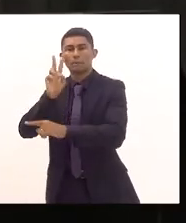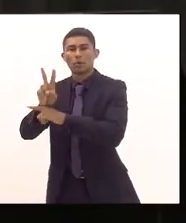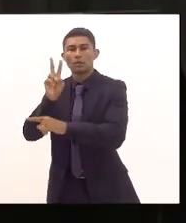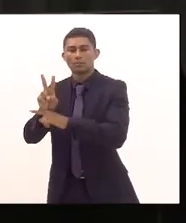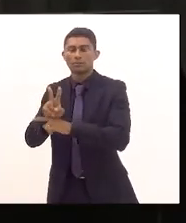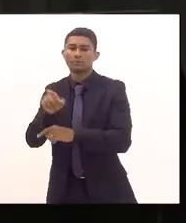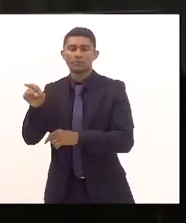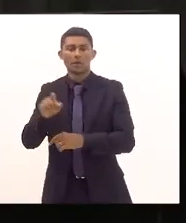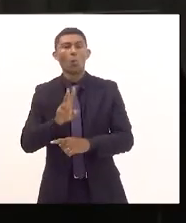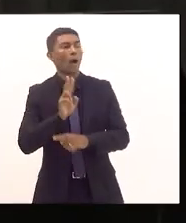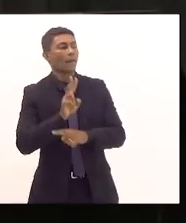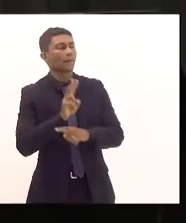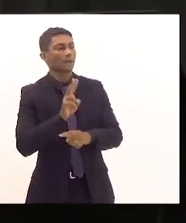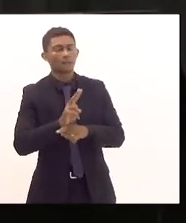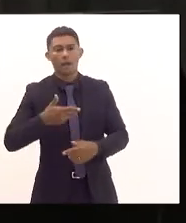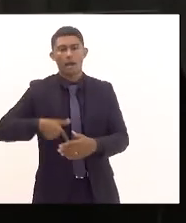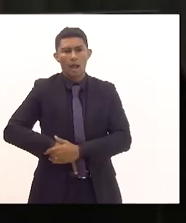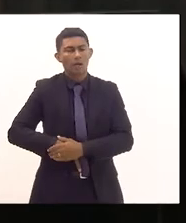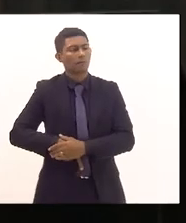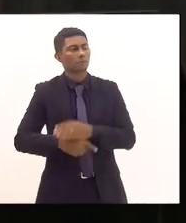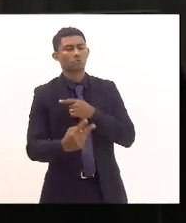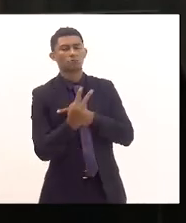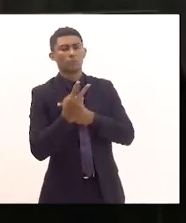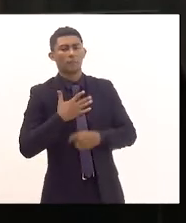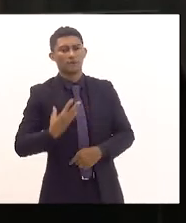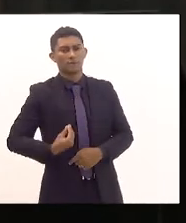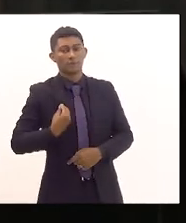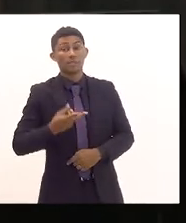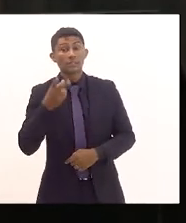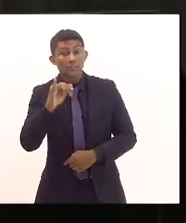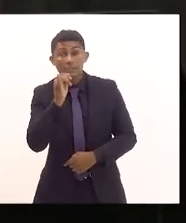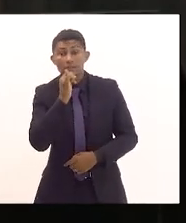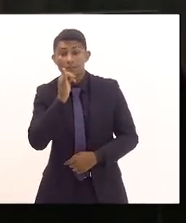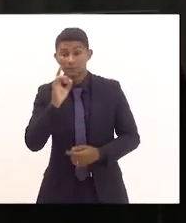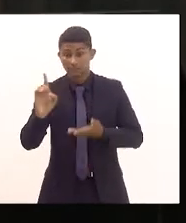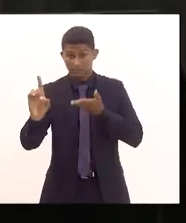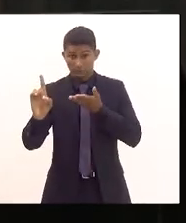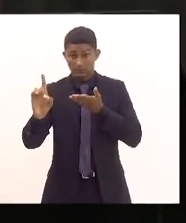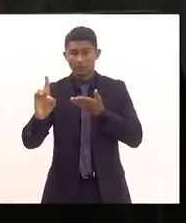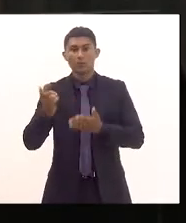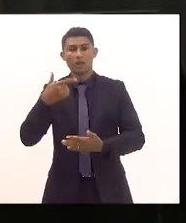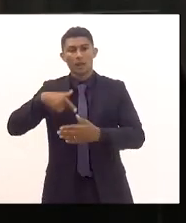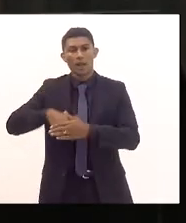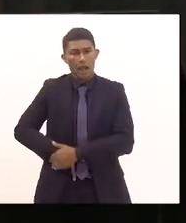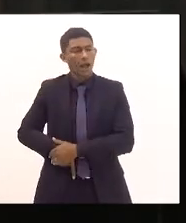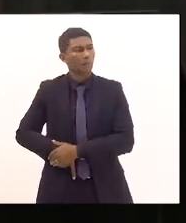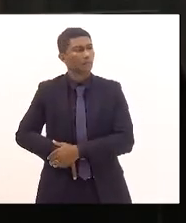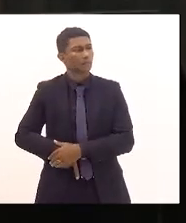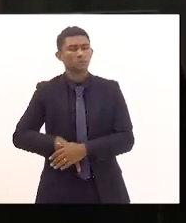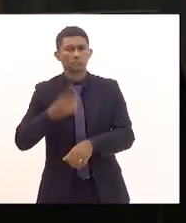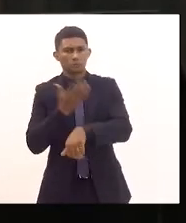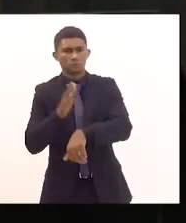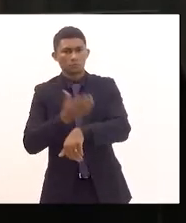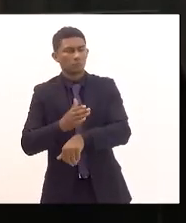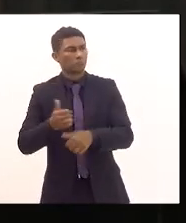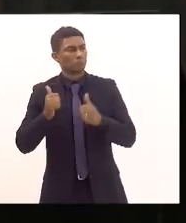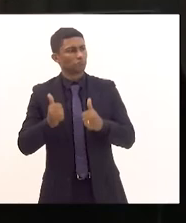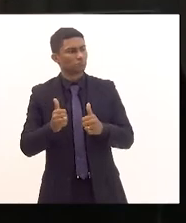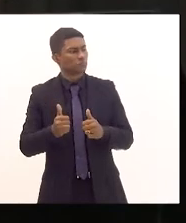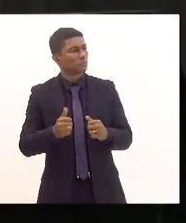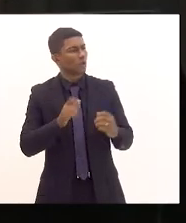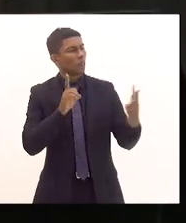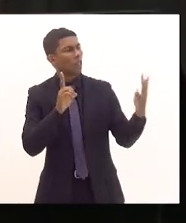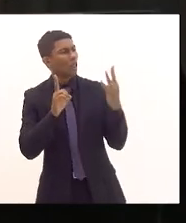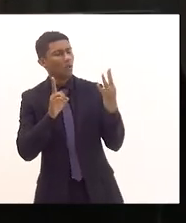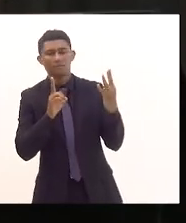do próprio do próprio guarda municipal Júpiter se não tivesse naquele momento armado e bem treinado sequer teria a